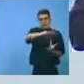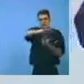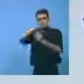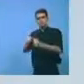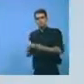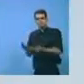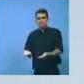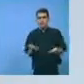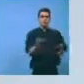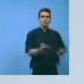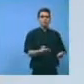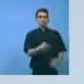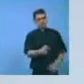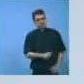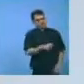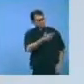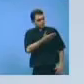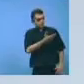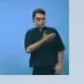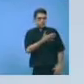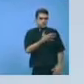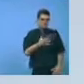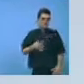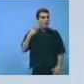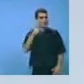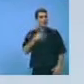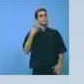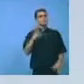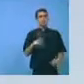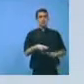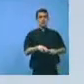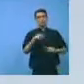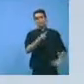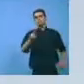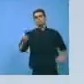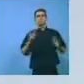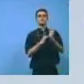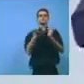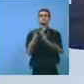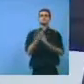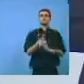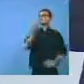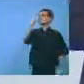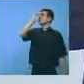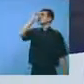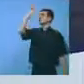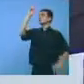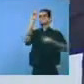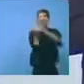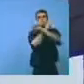ia convidar os discípulos a pregar o seu nome como senhor e salvador, inclusive